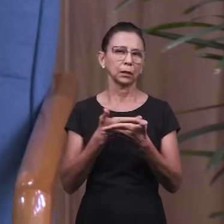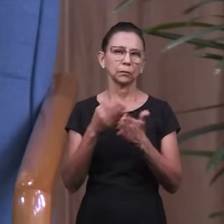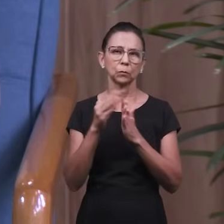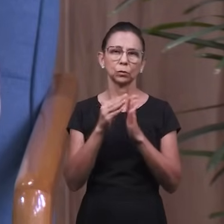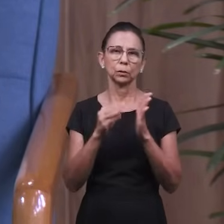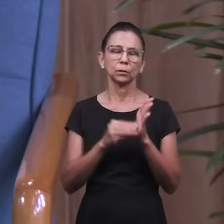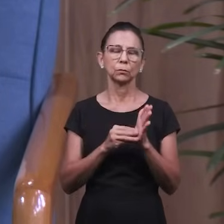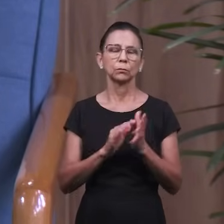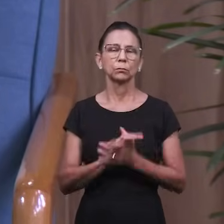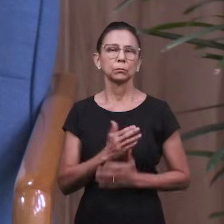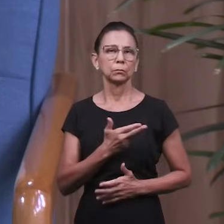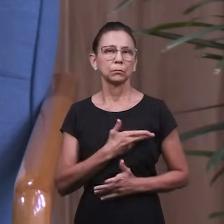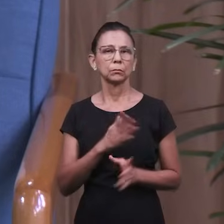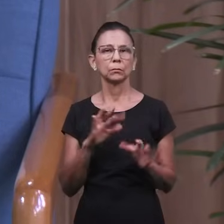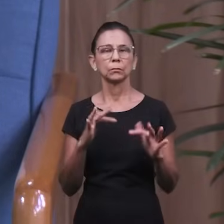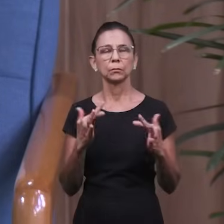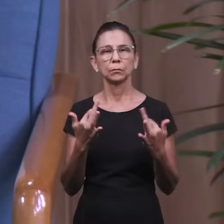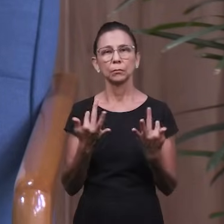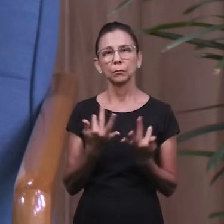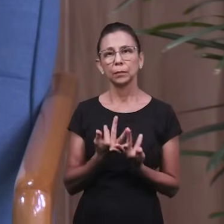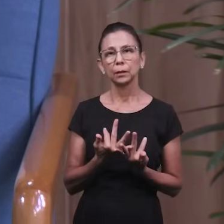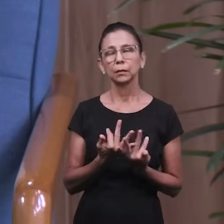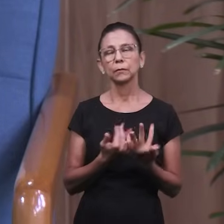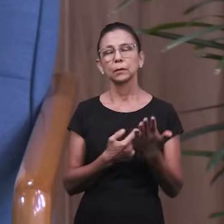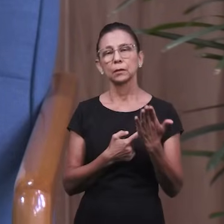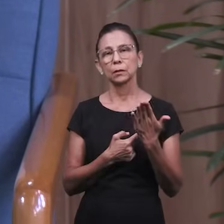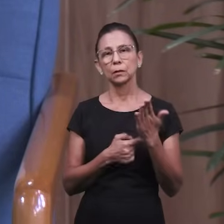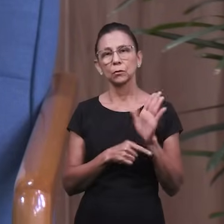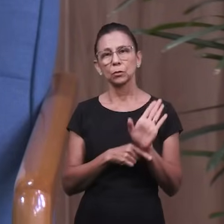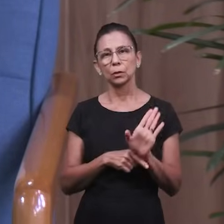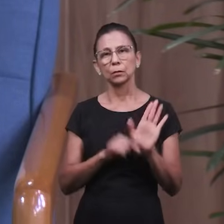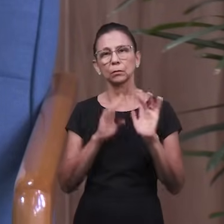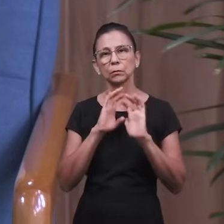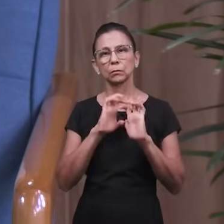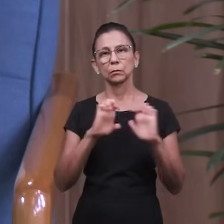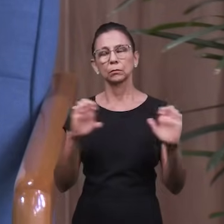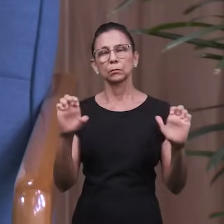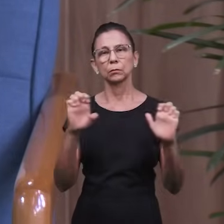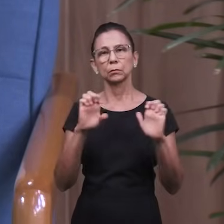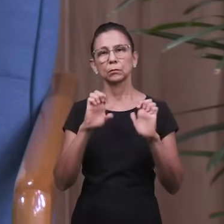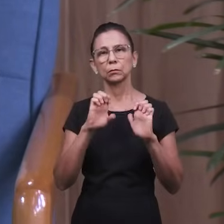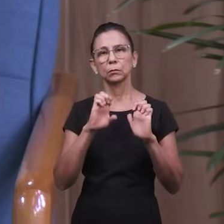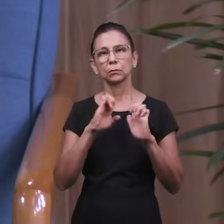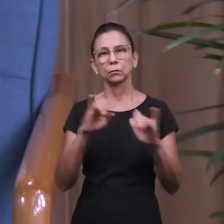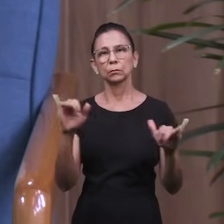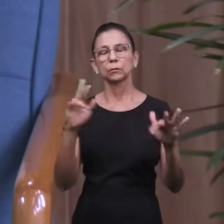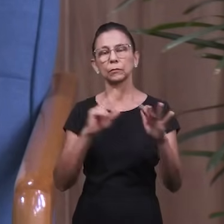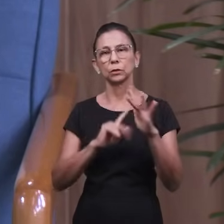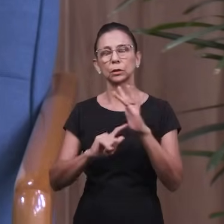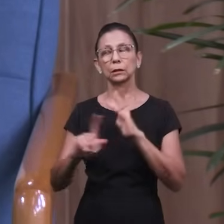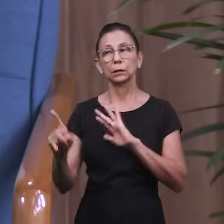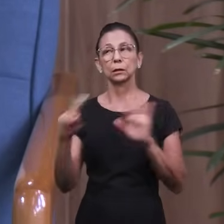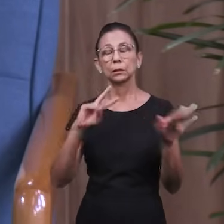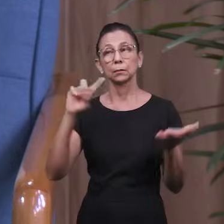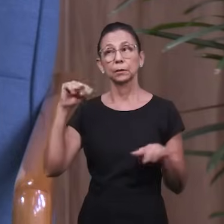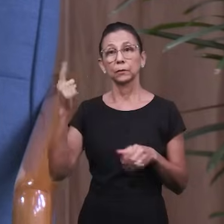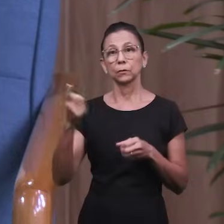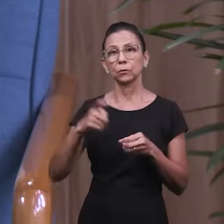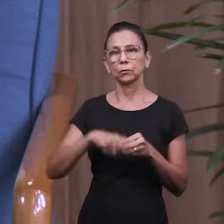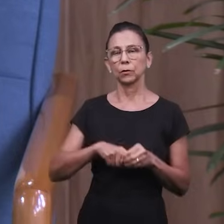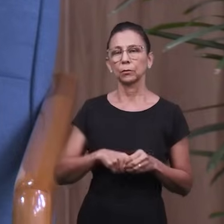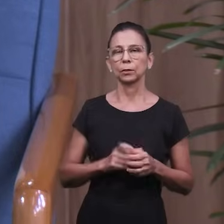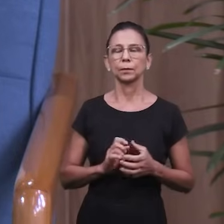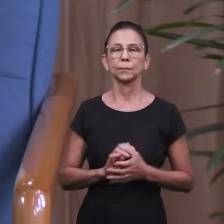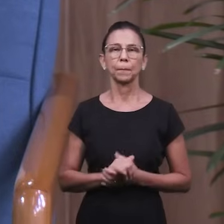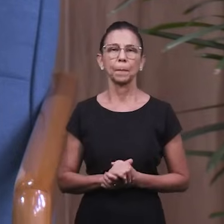Se você fizer isso, vai estar ajudando a anunciar o Evangelho Eterno. Na semana que vem, se o Senhor permitir, estaremos de volta mais